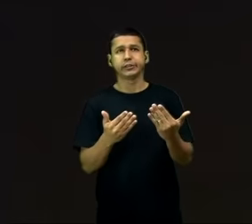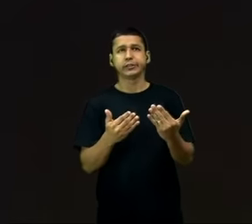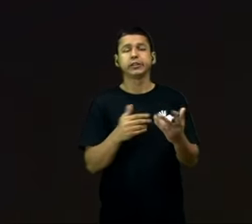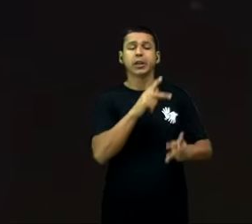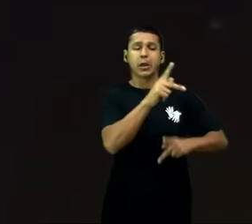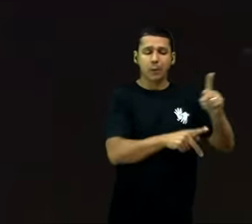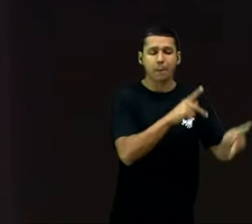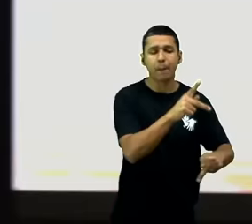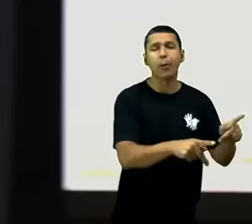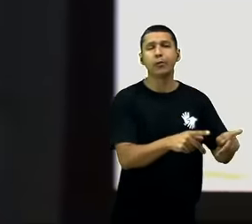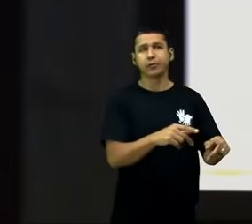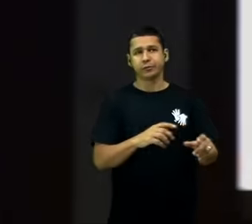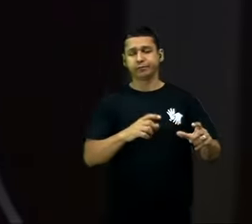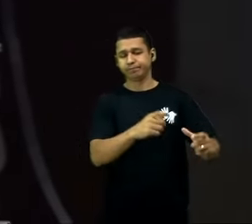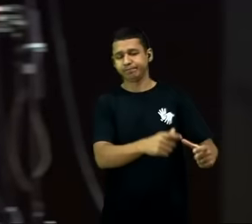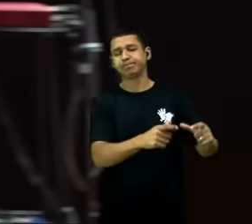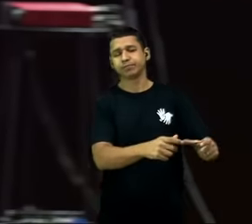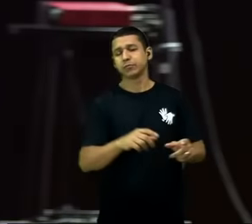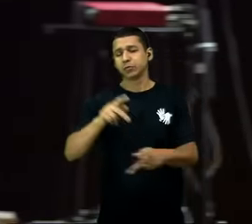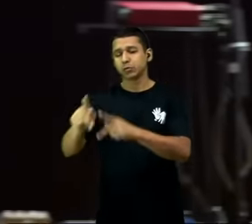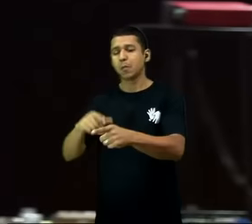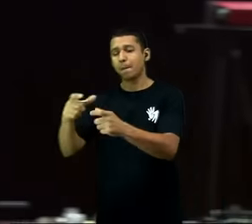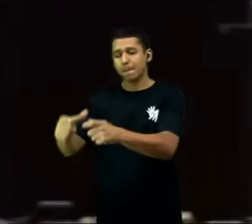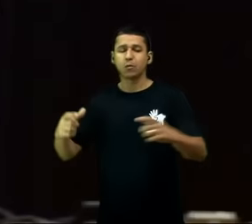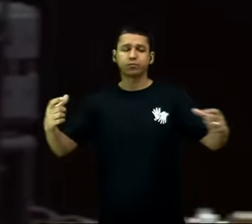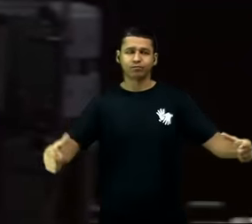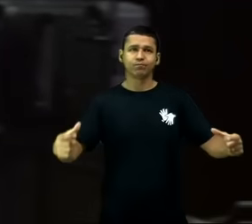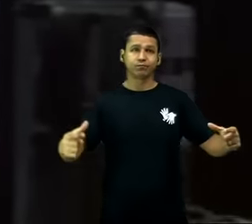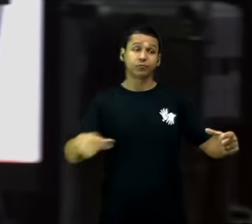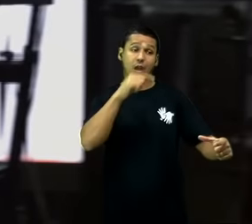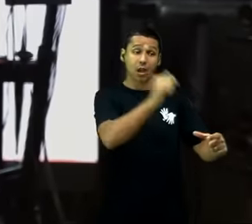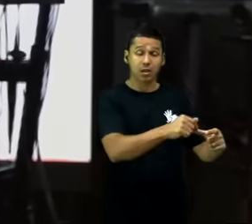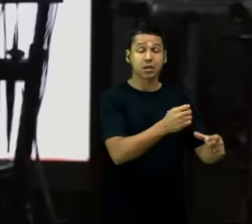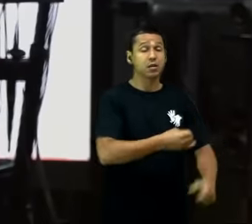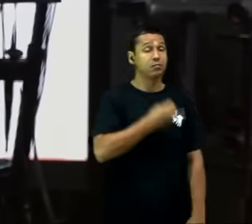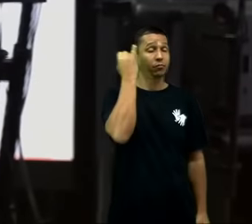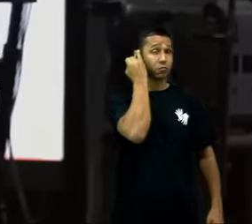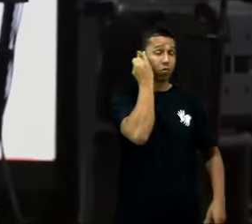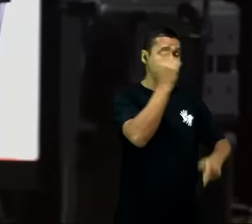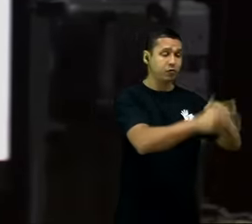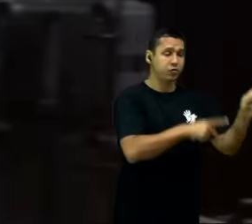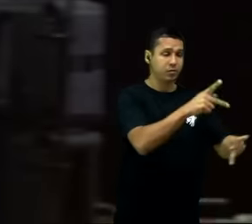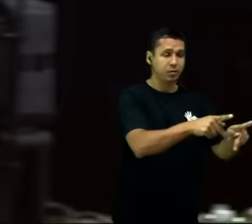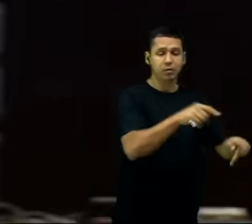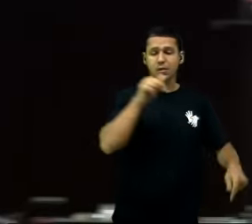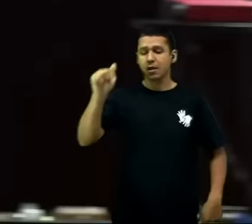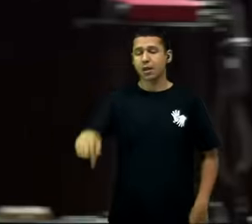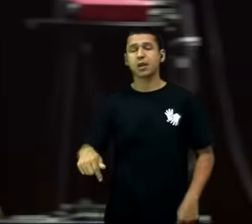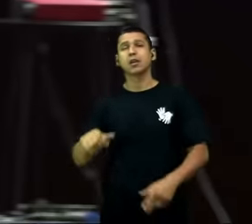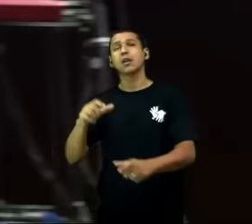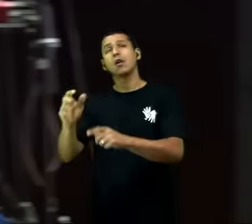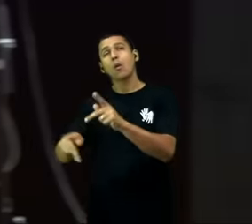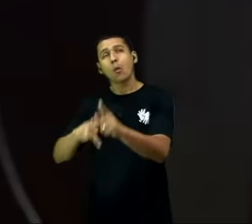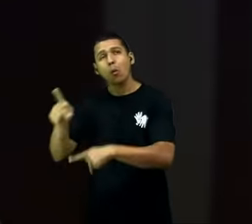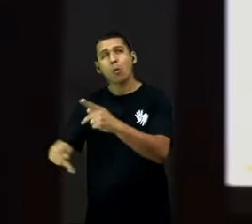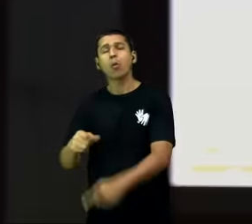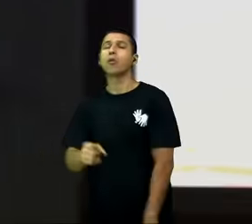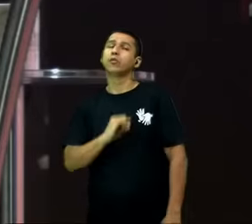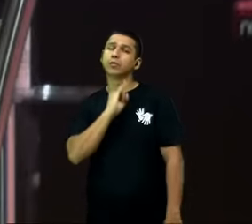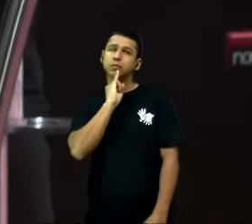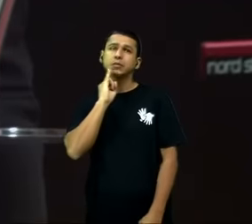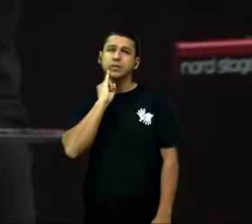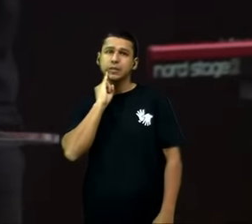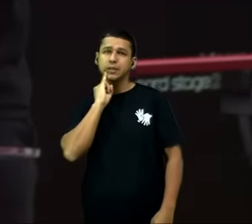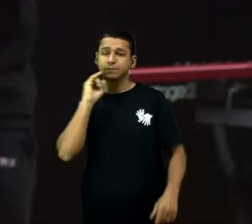falha de Abraão. Você acredita que 2000 e tantos anos depois a guerra continua? A confusão continua? Está lá